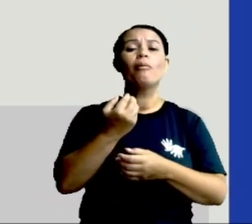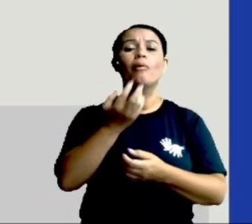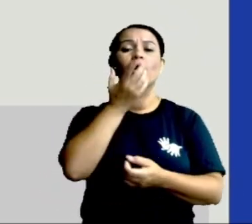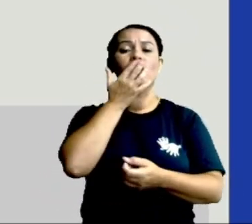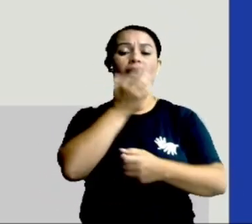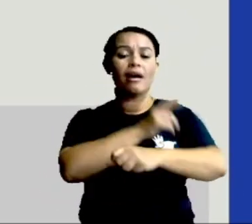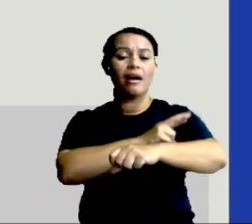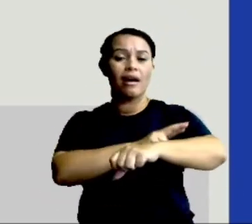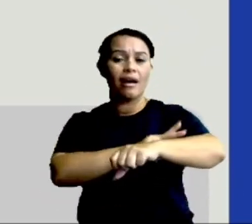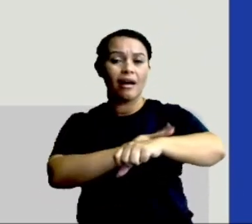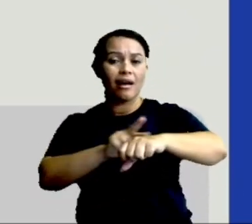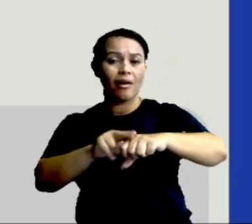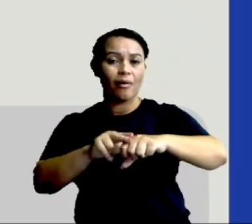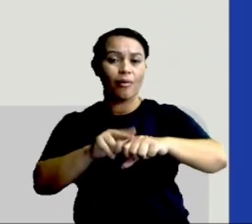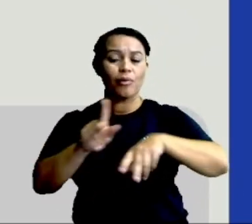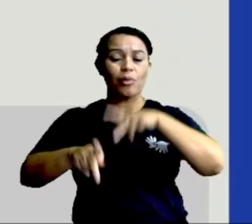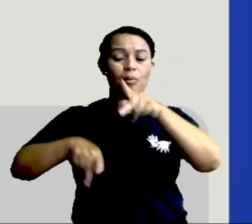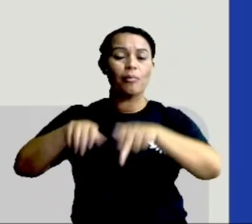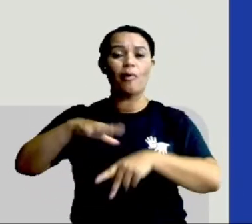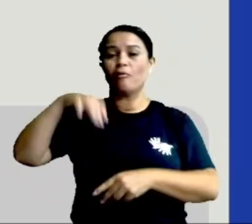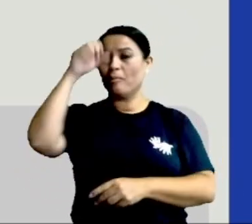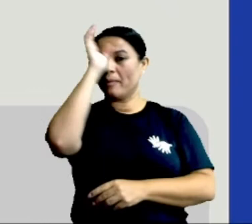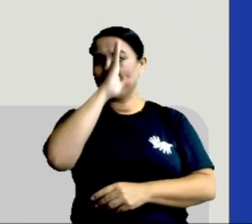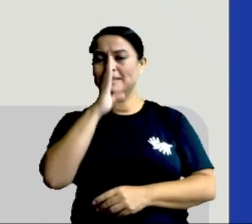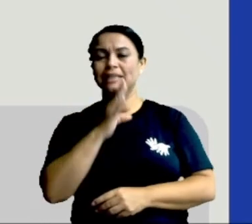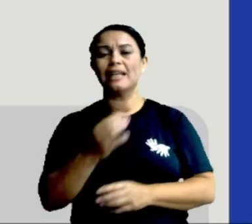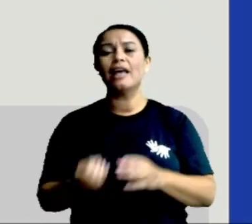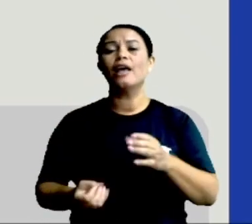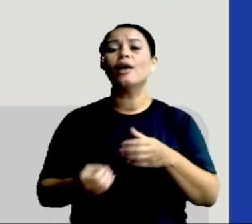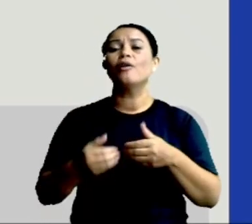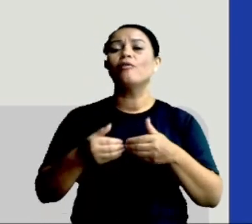cultural do povo brasileiro, tá? Essa obra foi lançada em